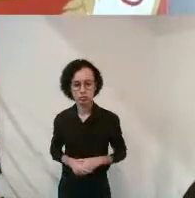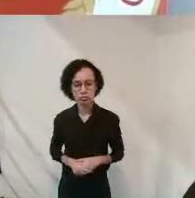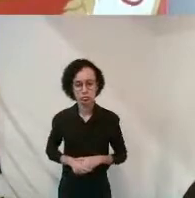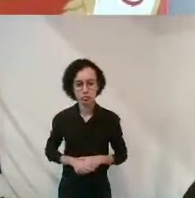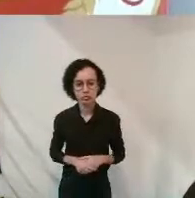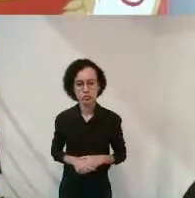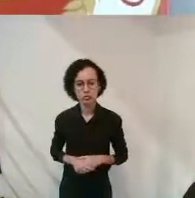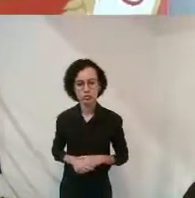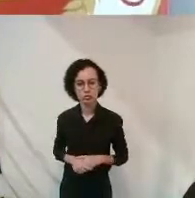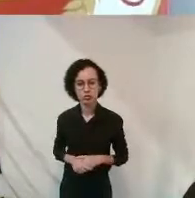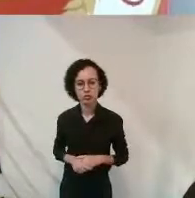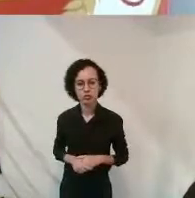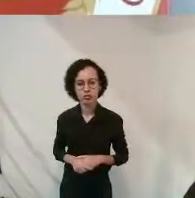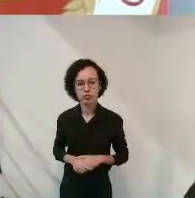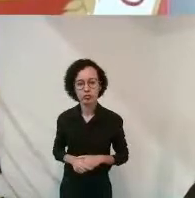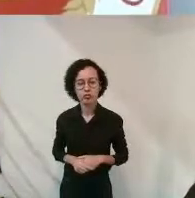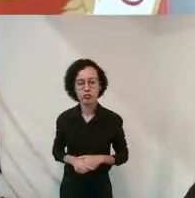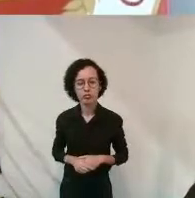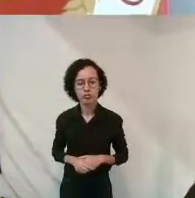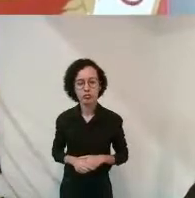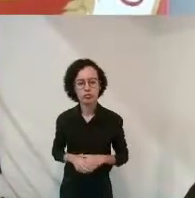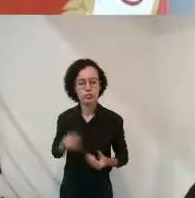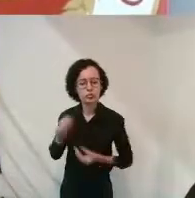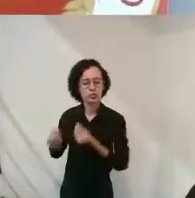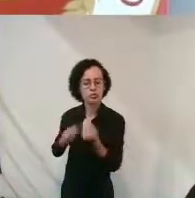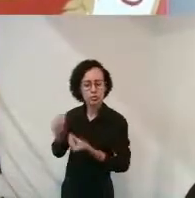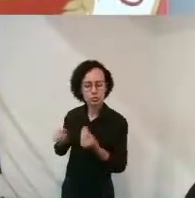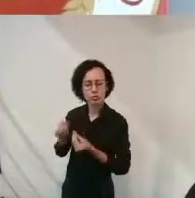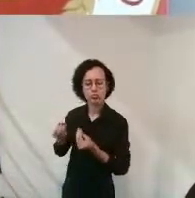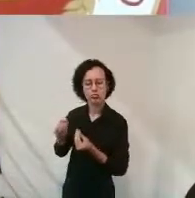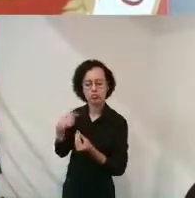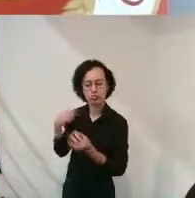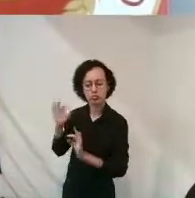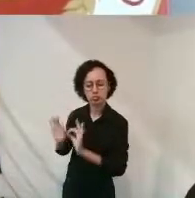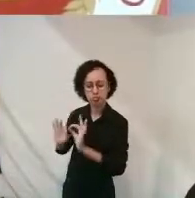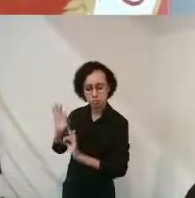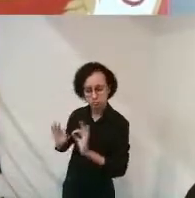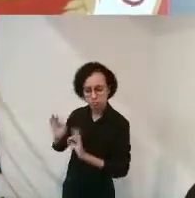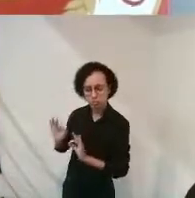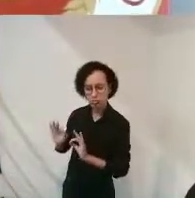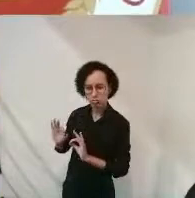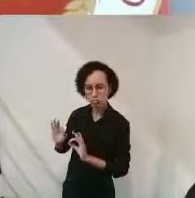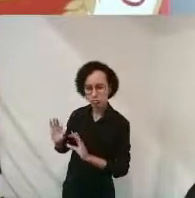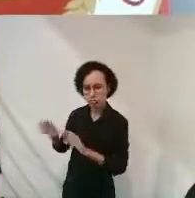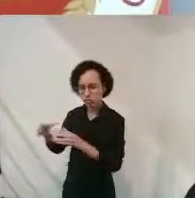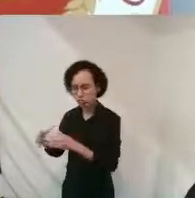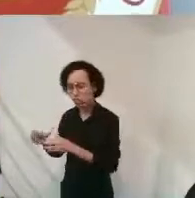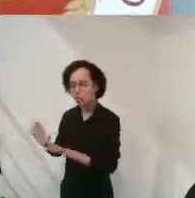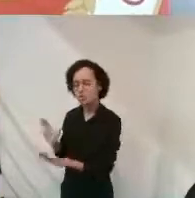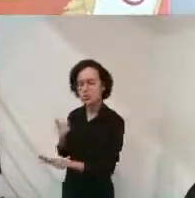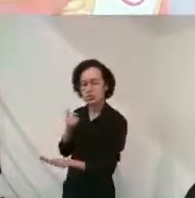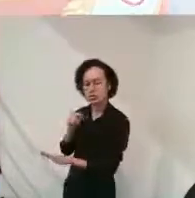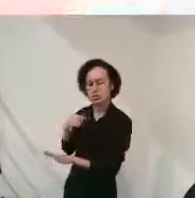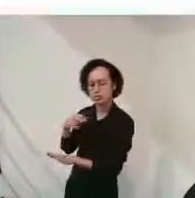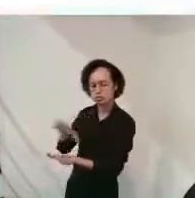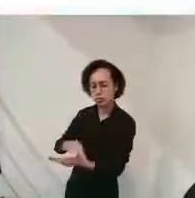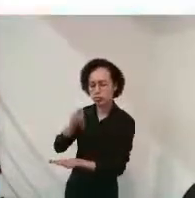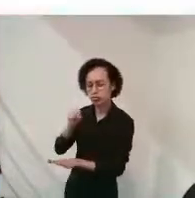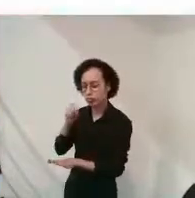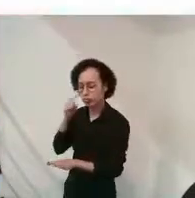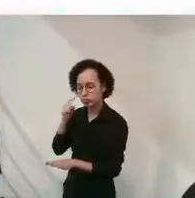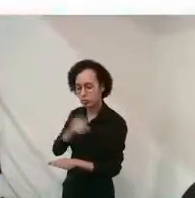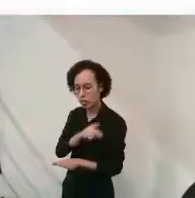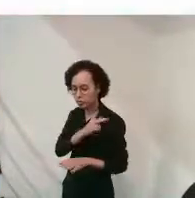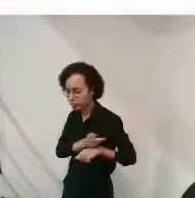em cooperativas ou não estão? Como que eu vou organizar em cooperativa? Quem eu vou buscar para me orientar e para